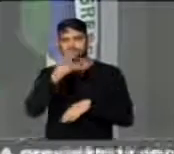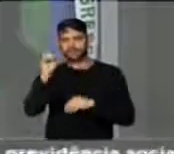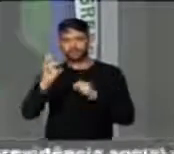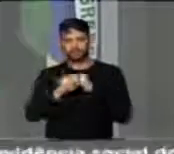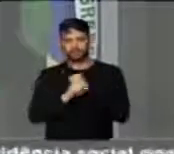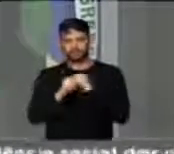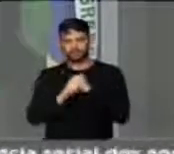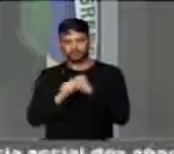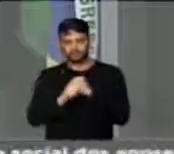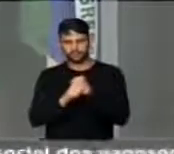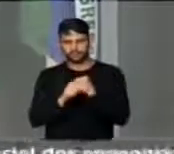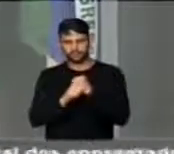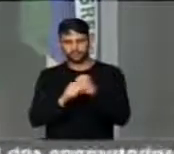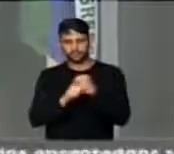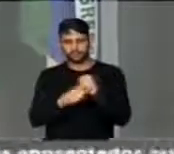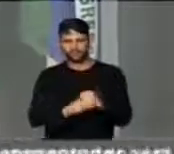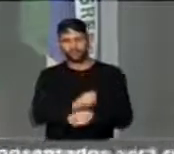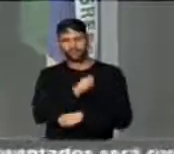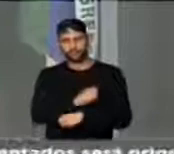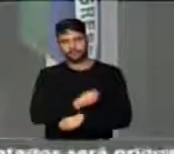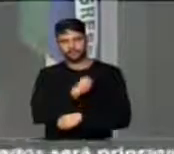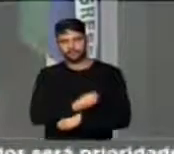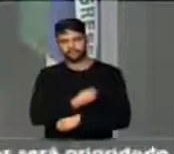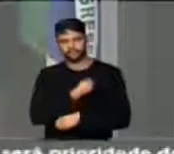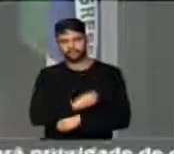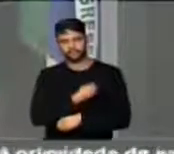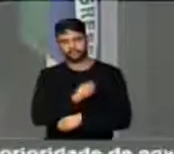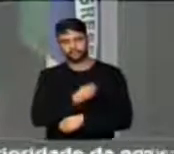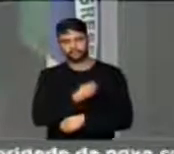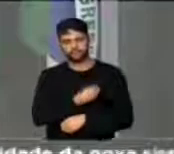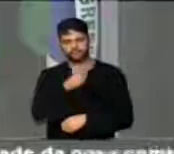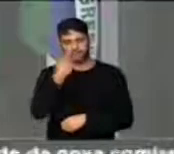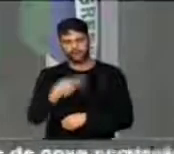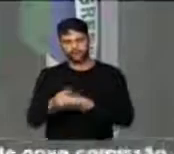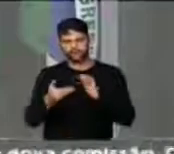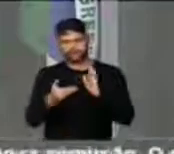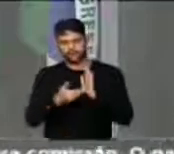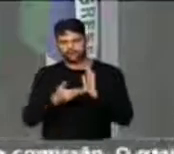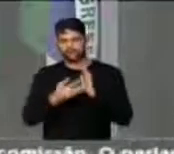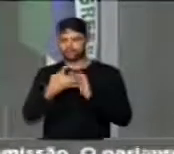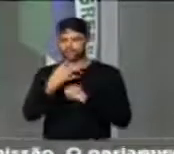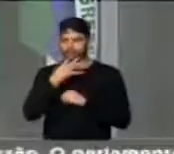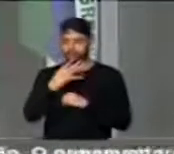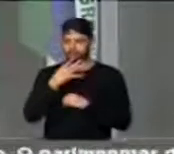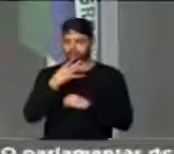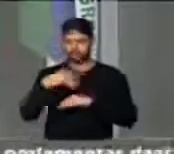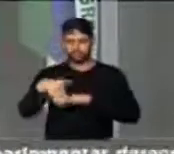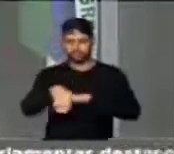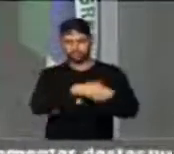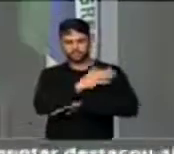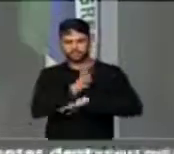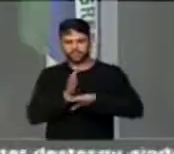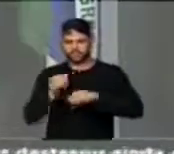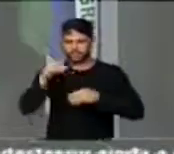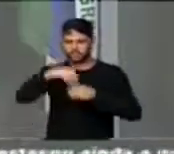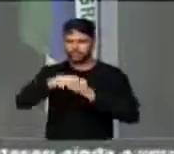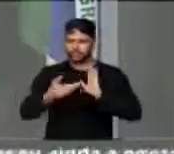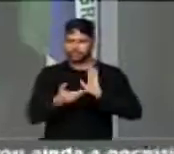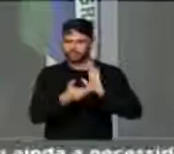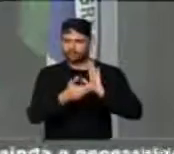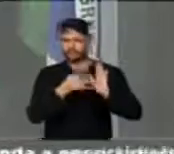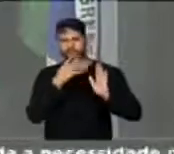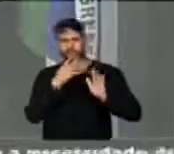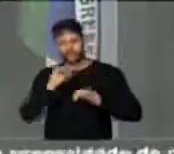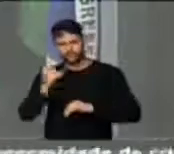anos convive com esta casa, conhece os seus corredores e teve